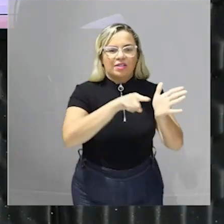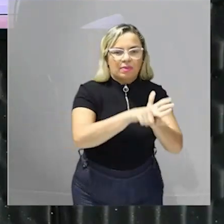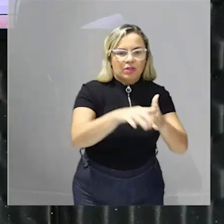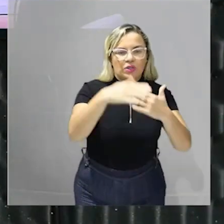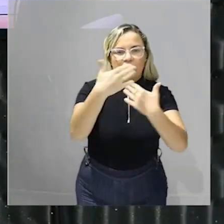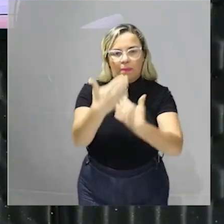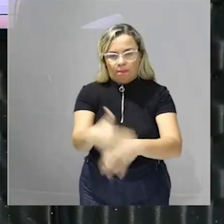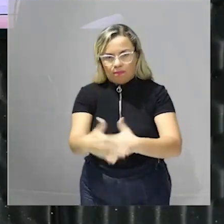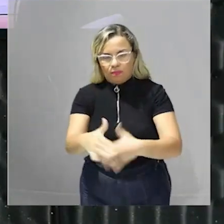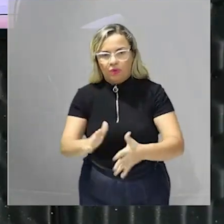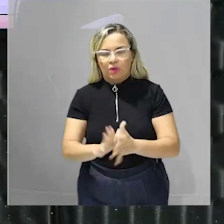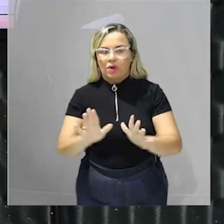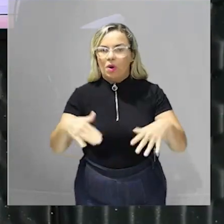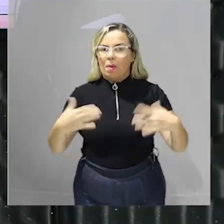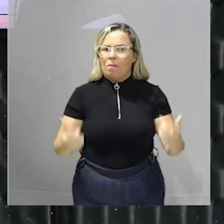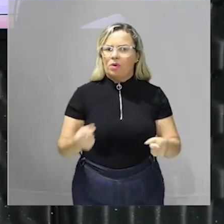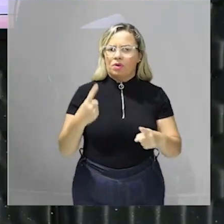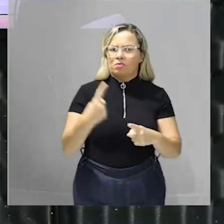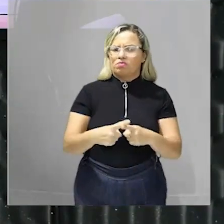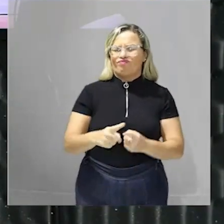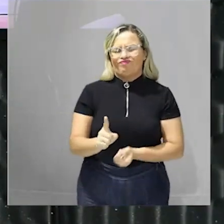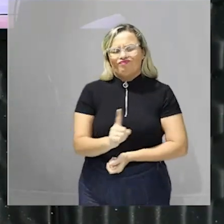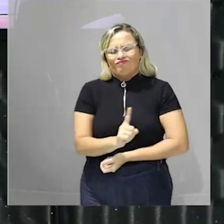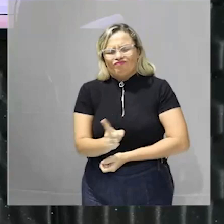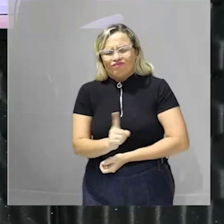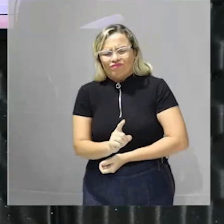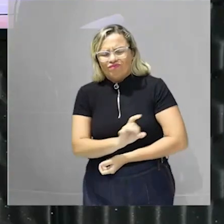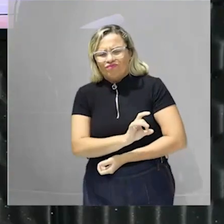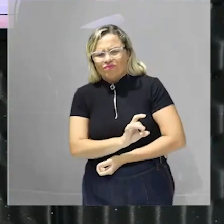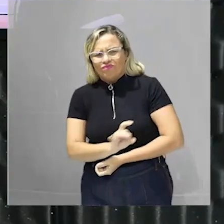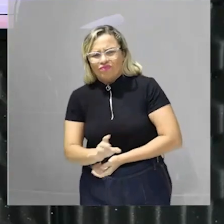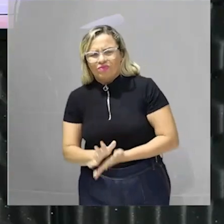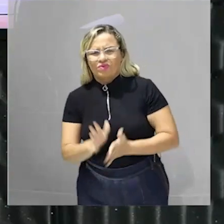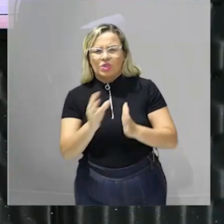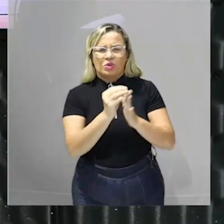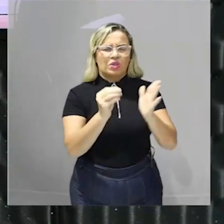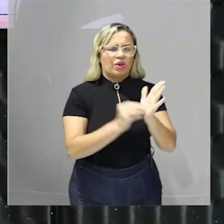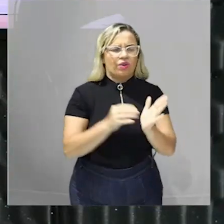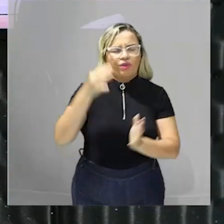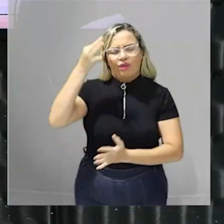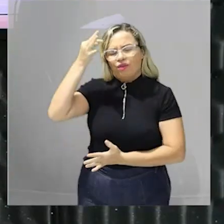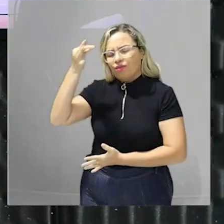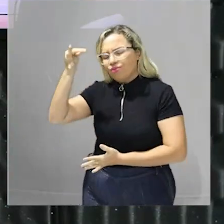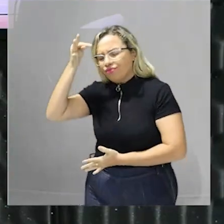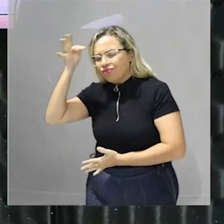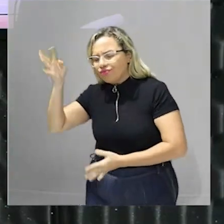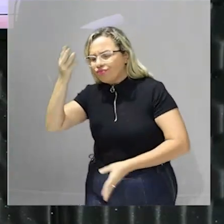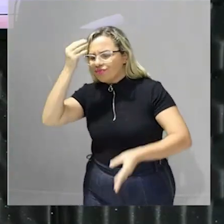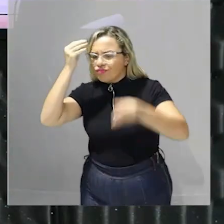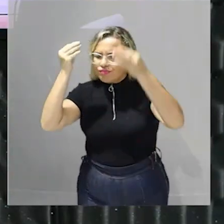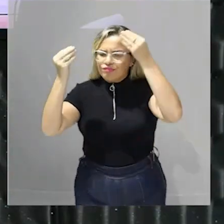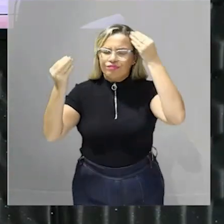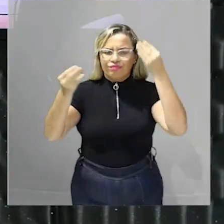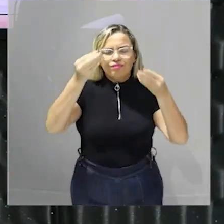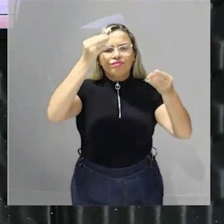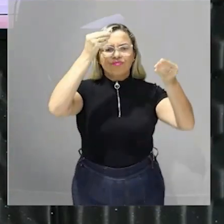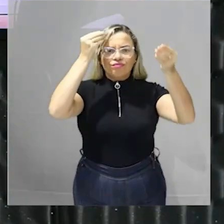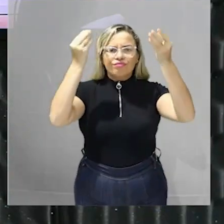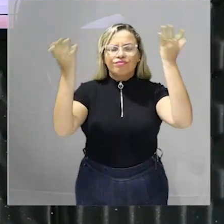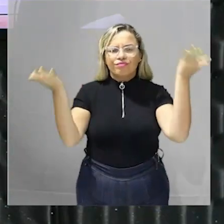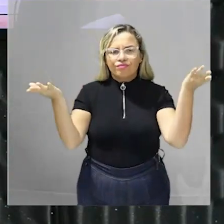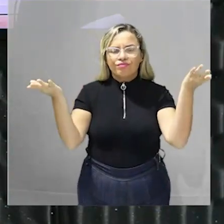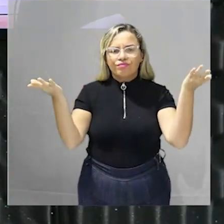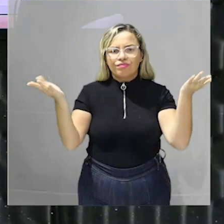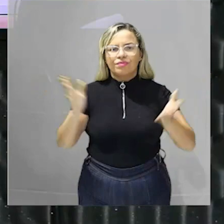tá? Porque não adianta você só ter o conteúdo teórico da coisa, a parte, né?